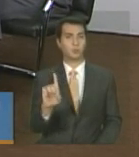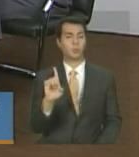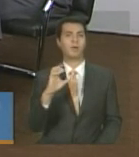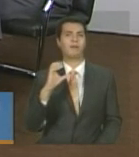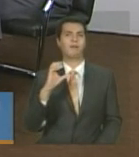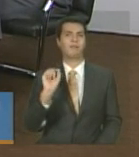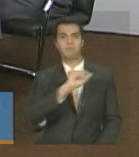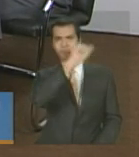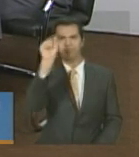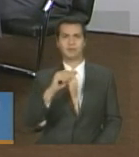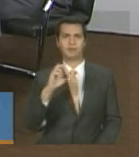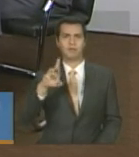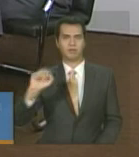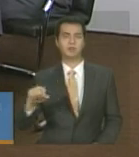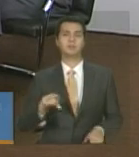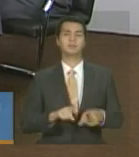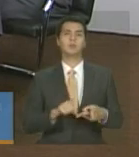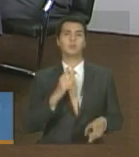1.590 CREAS,